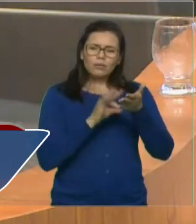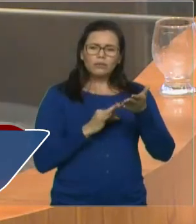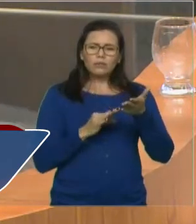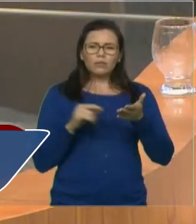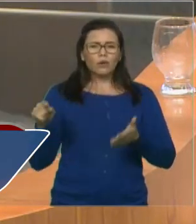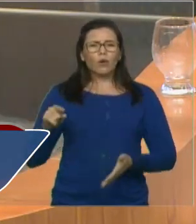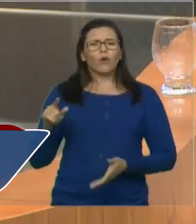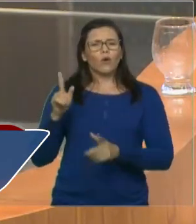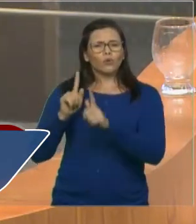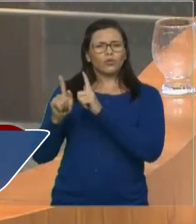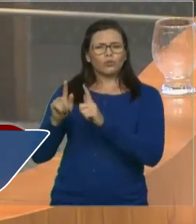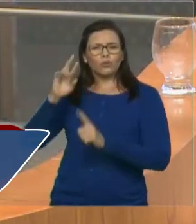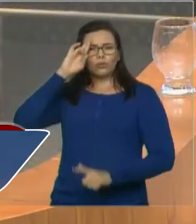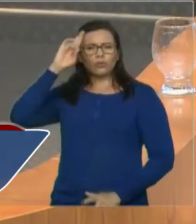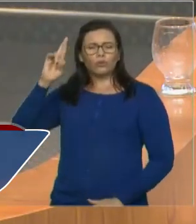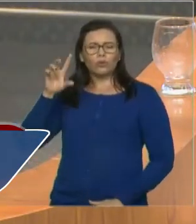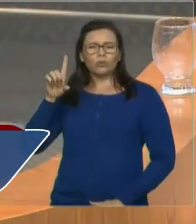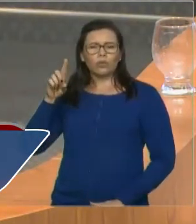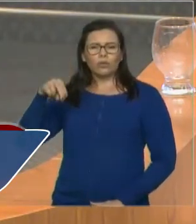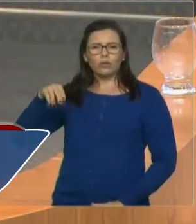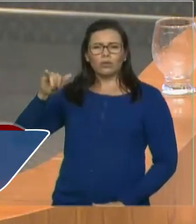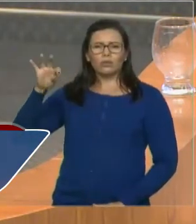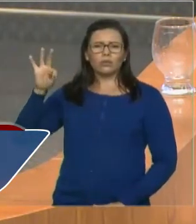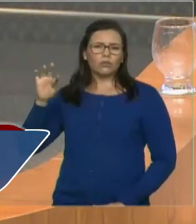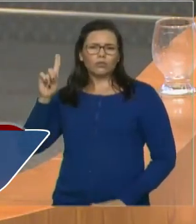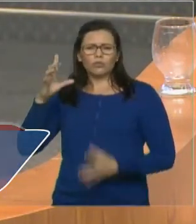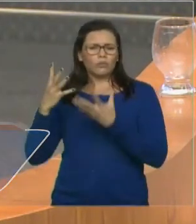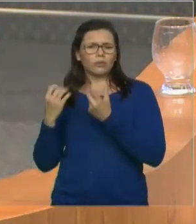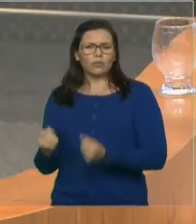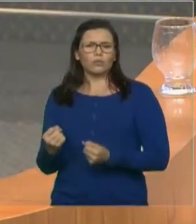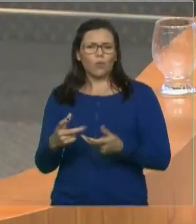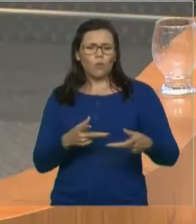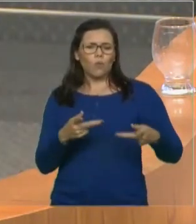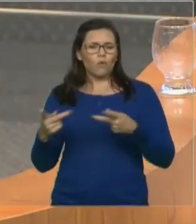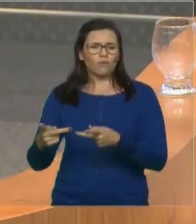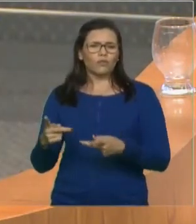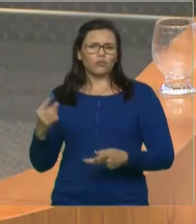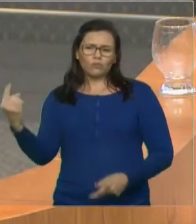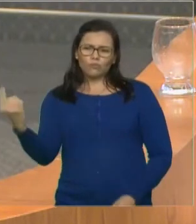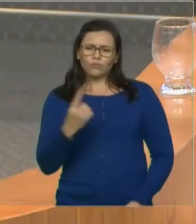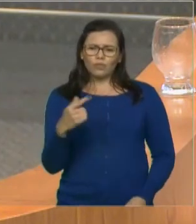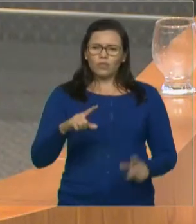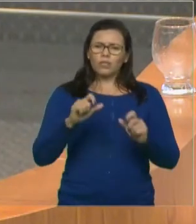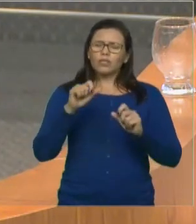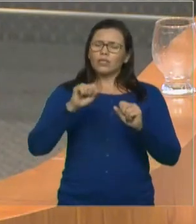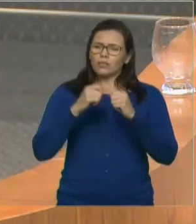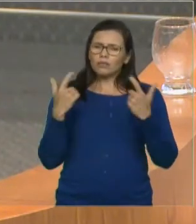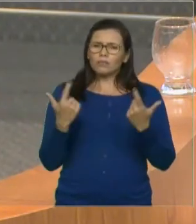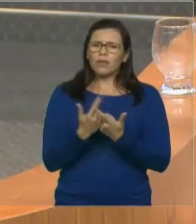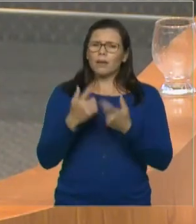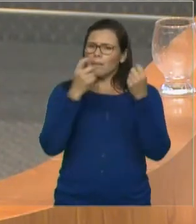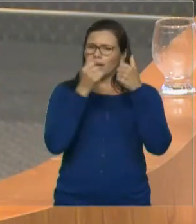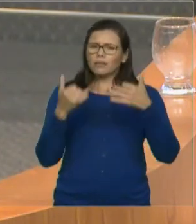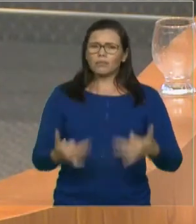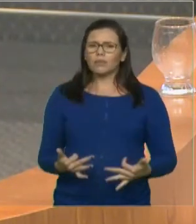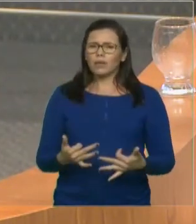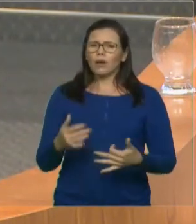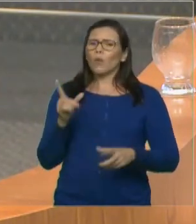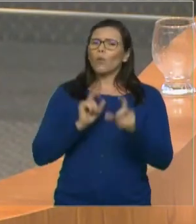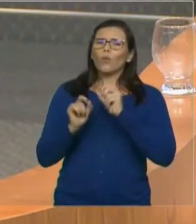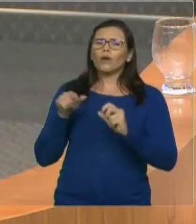de vir nesta casa, mostra a sua falta de compromisso, a sua irresponsabilidade e a sua